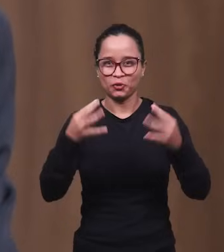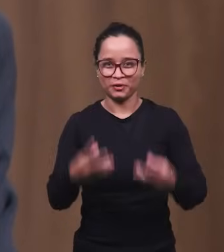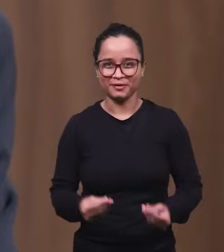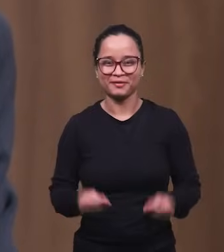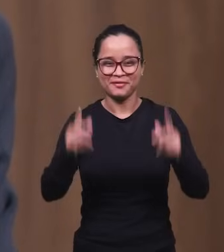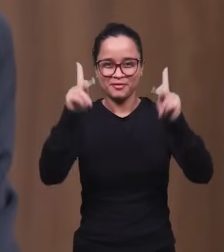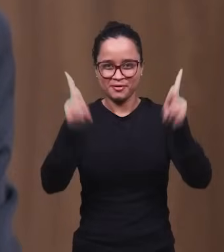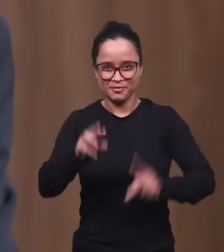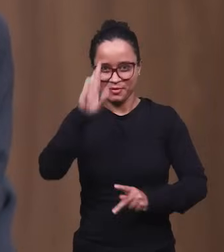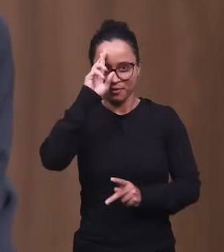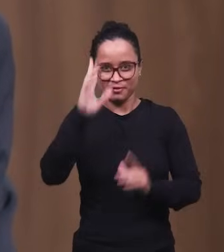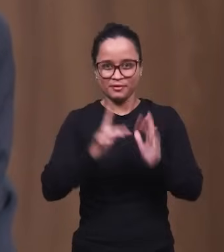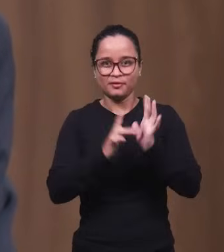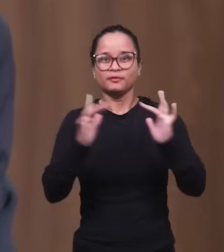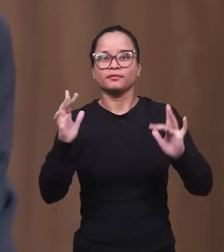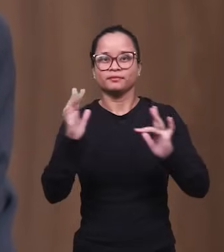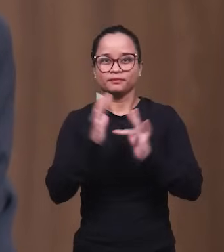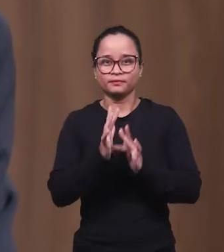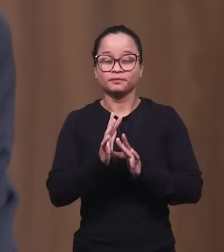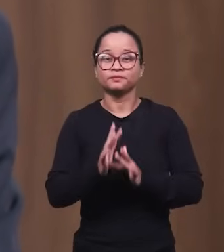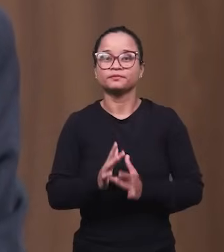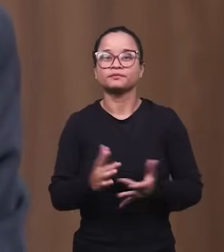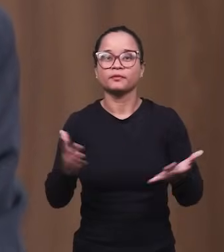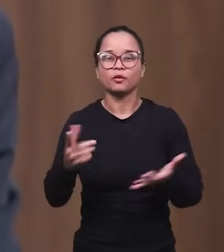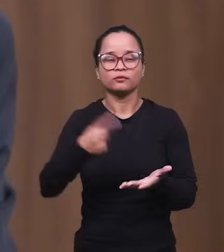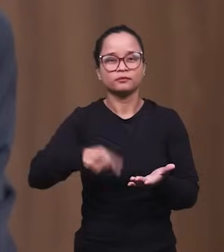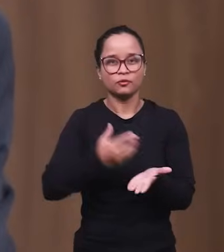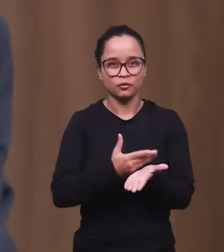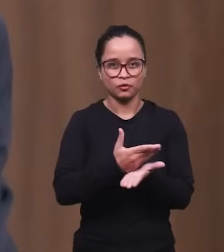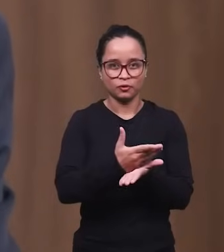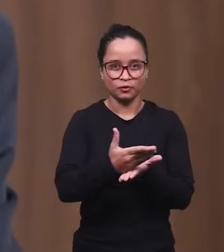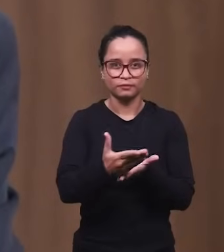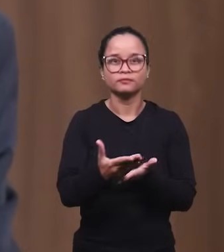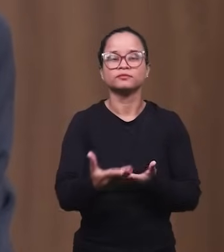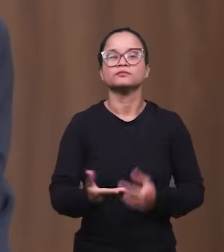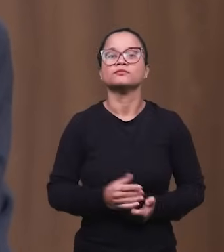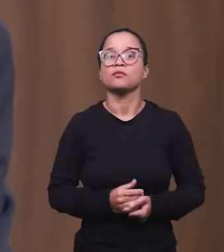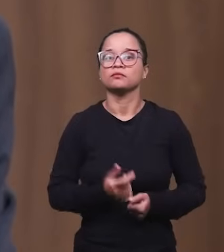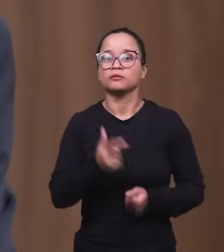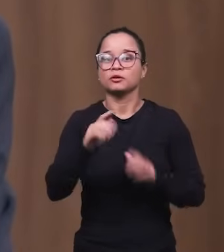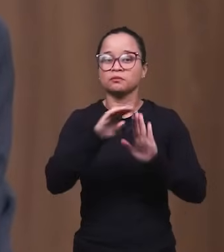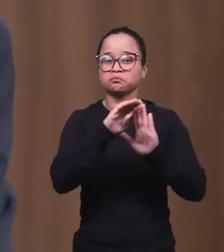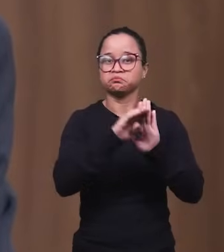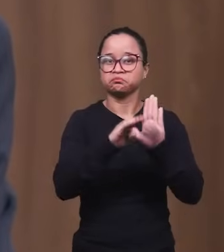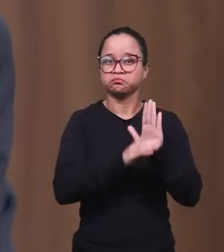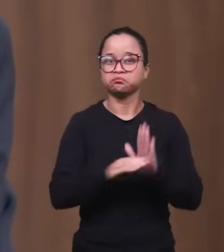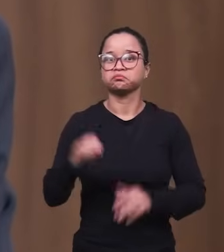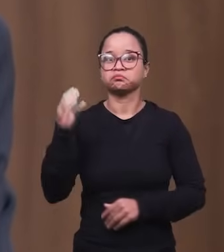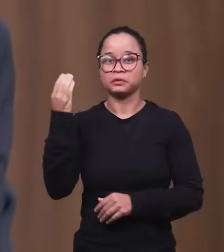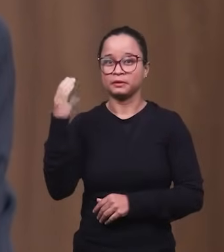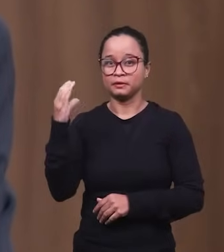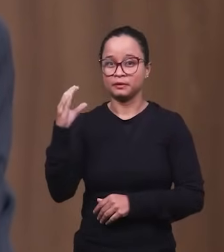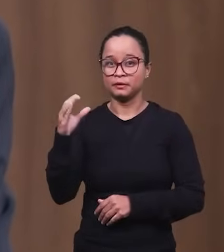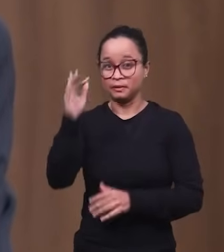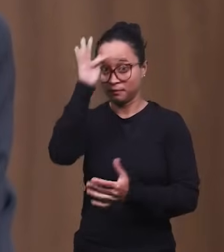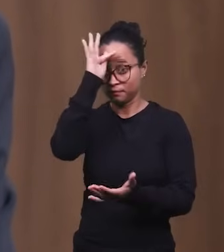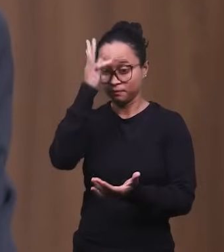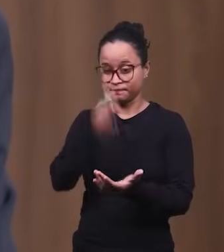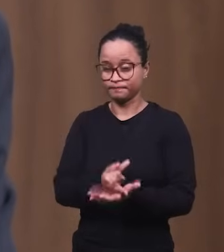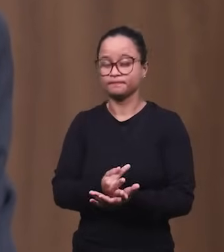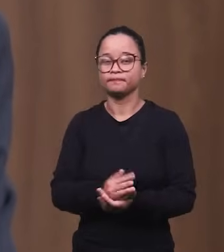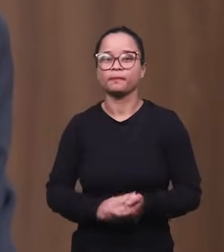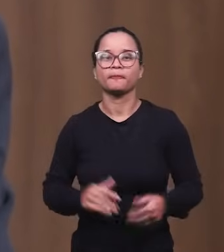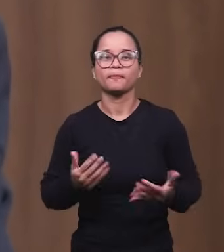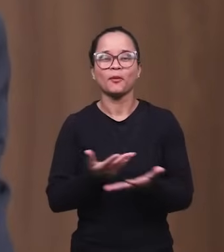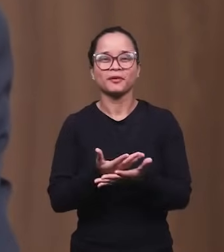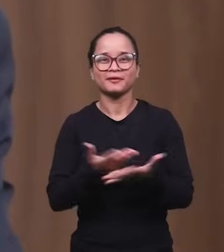Todos, com a paz do Senhor Jesus, estamos iniciando mais um episódio do programa Ciência e Fé. Eu